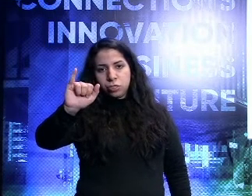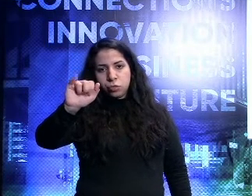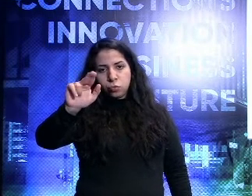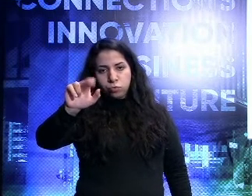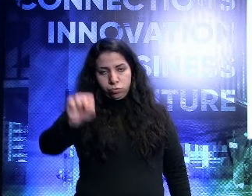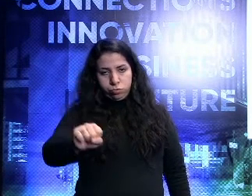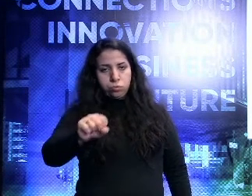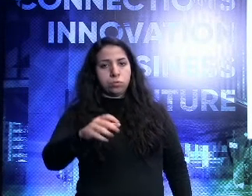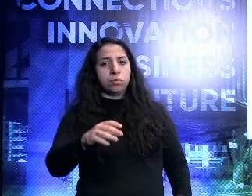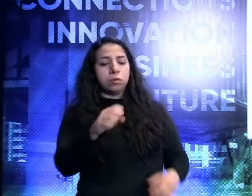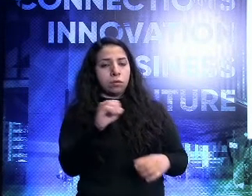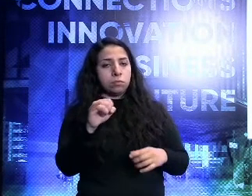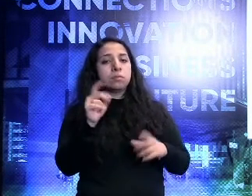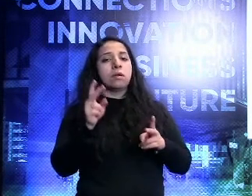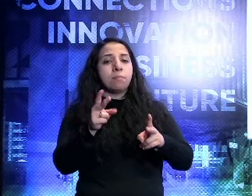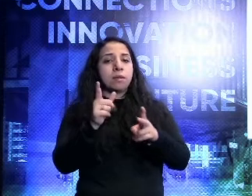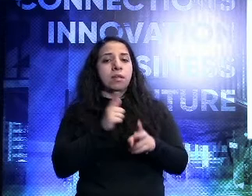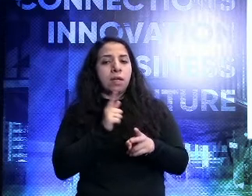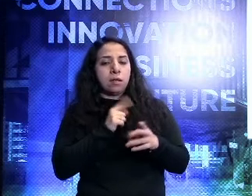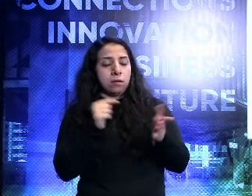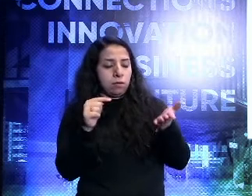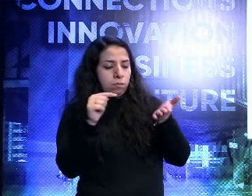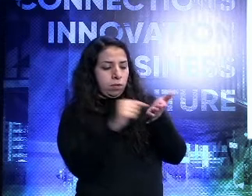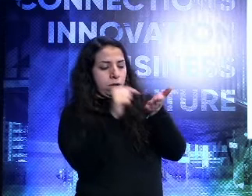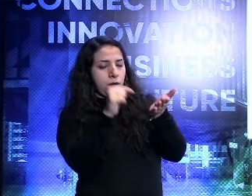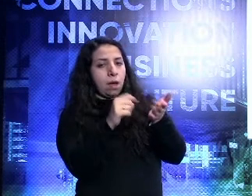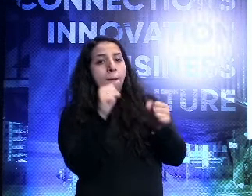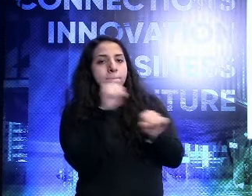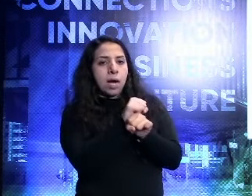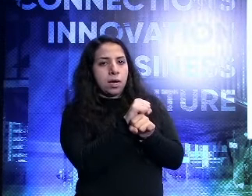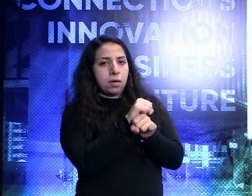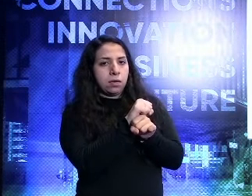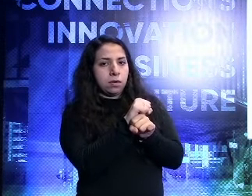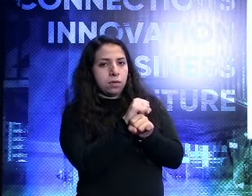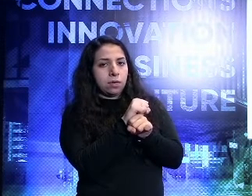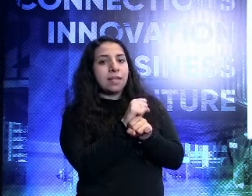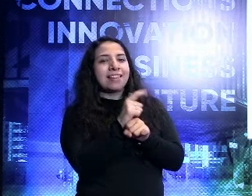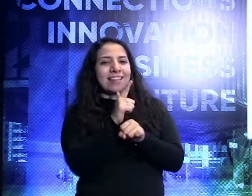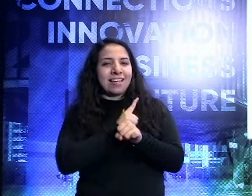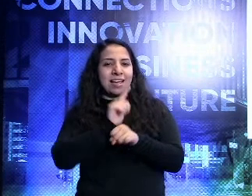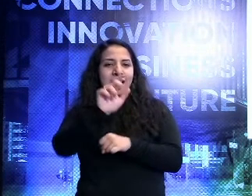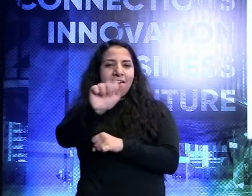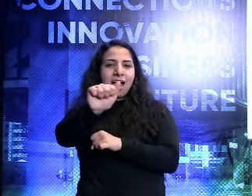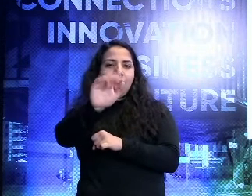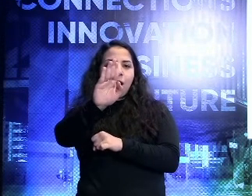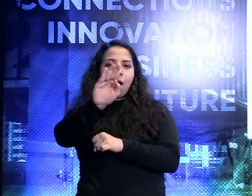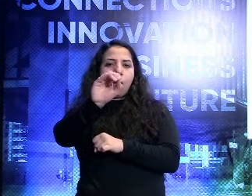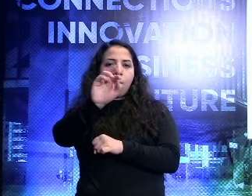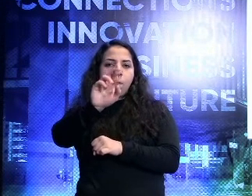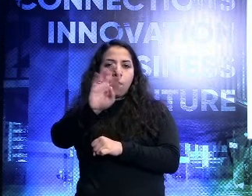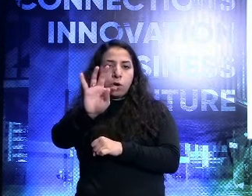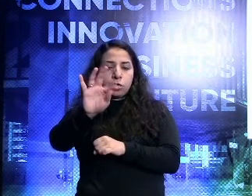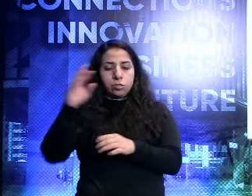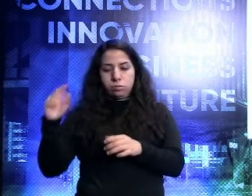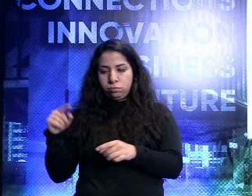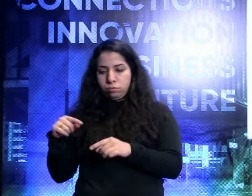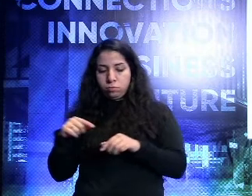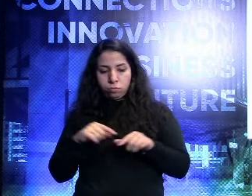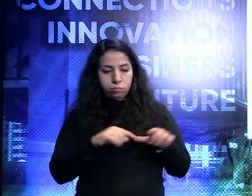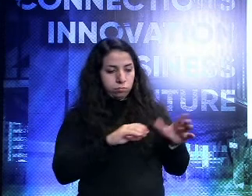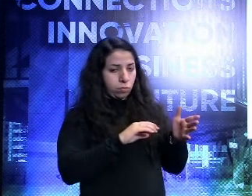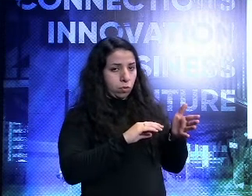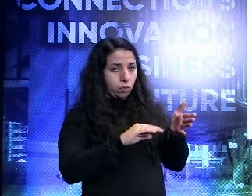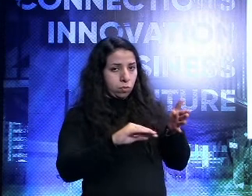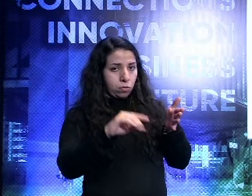as ferramentas disponíveis hoje em dia, elas têm esse botão para abortar o processo de chaos. Você vai lá, aperta, ela para e tudo volta à